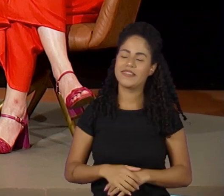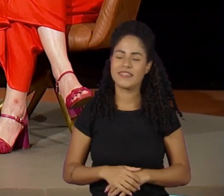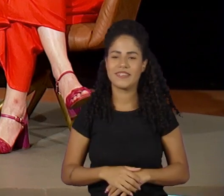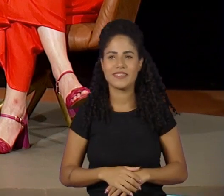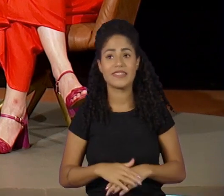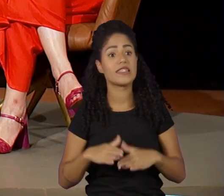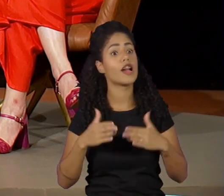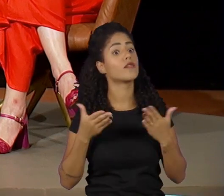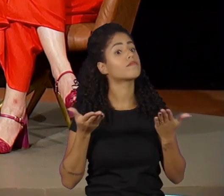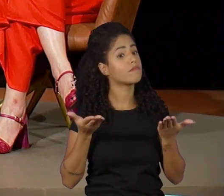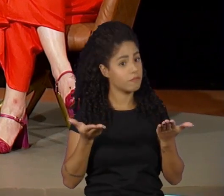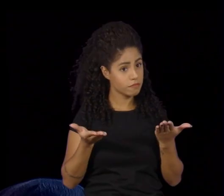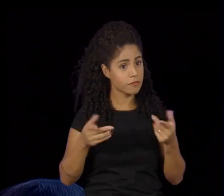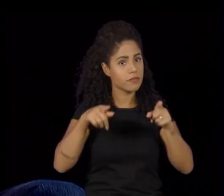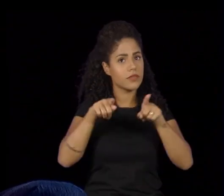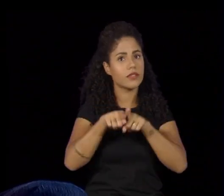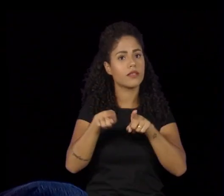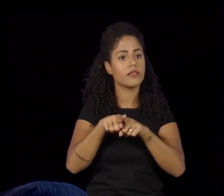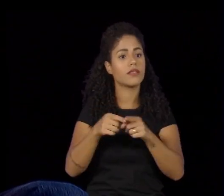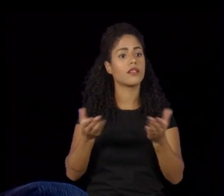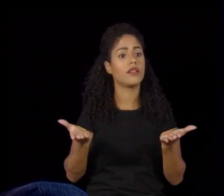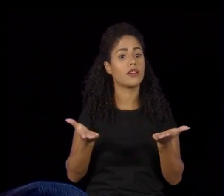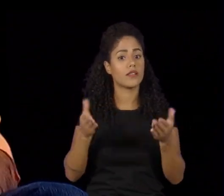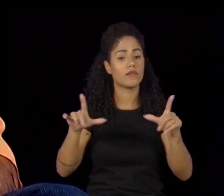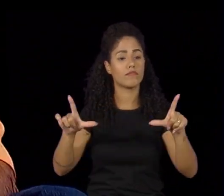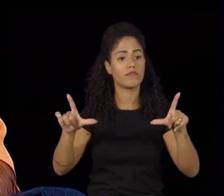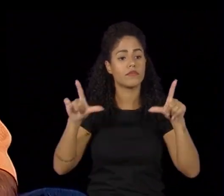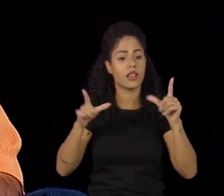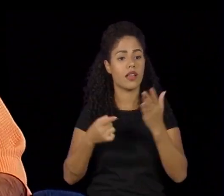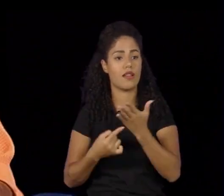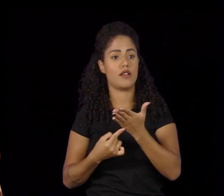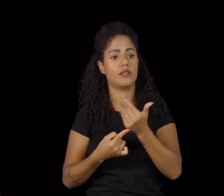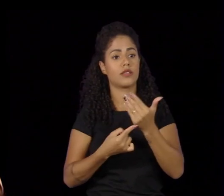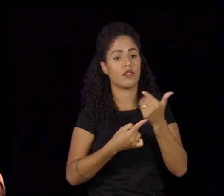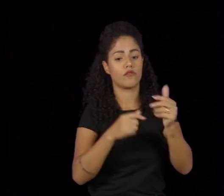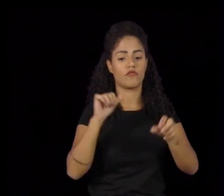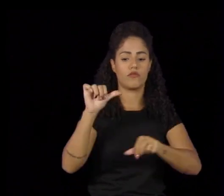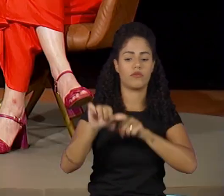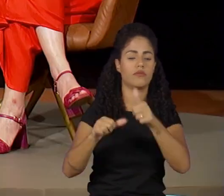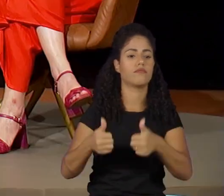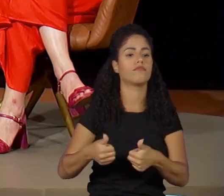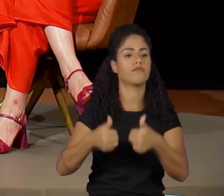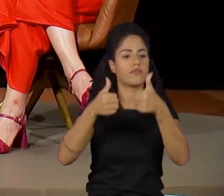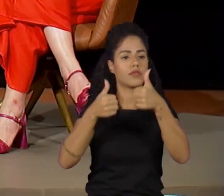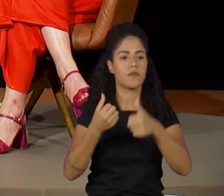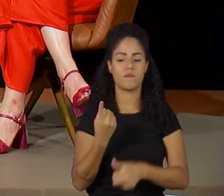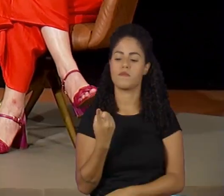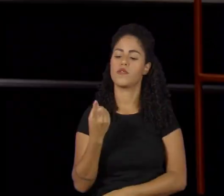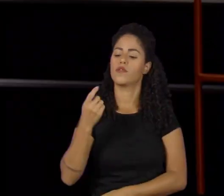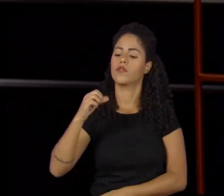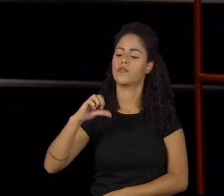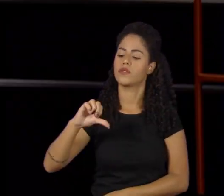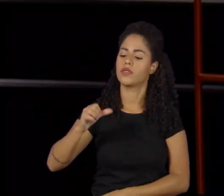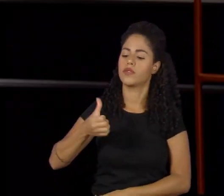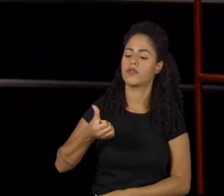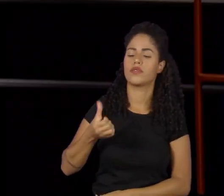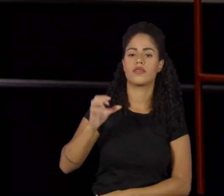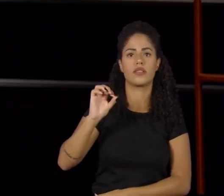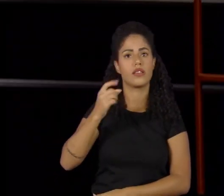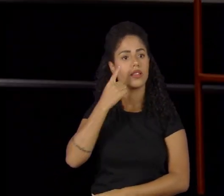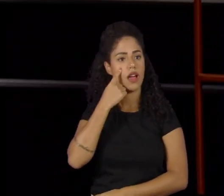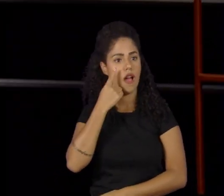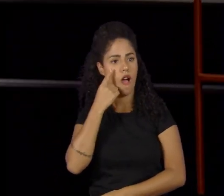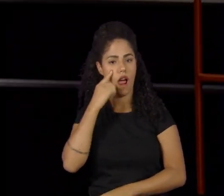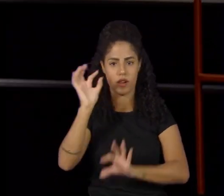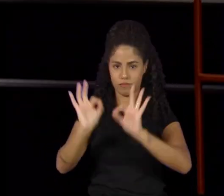Breda, e aí acontece a chegada do videotape, que foi uma tecnologia revolucionária ali naqueles anos 60. Então, olha só o quadro que a gente